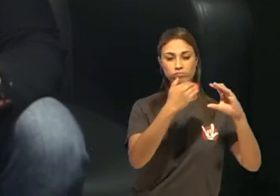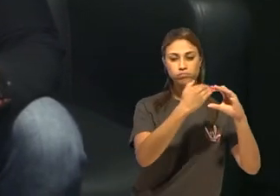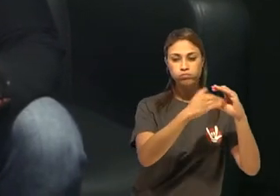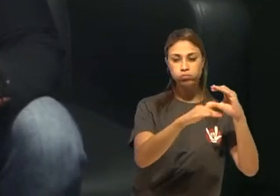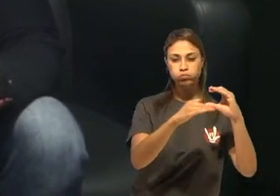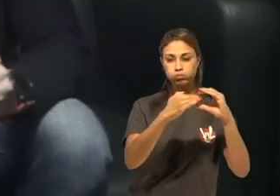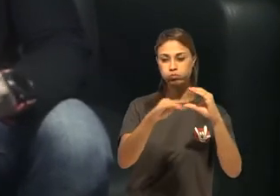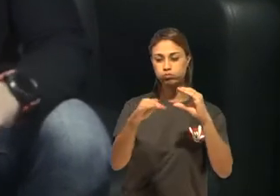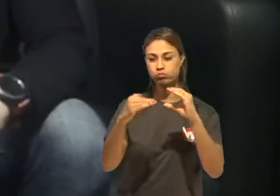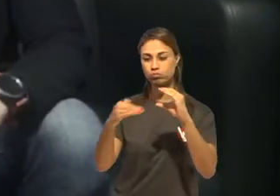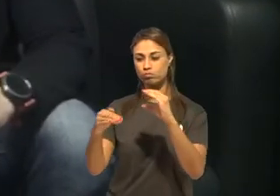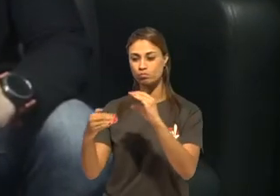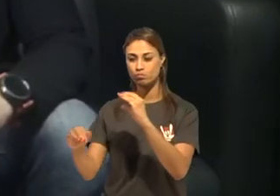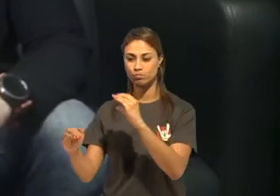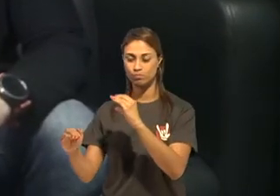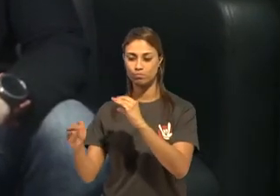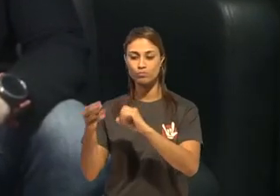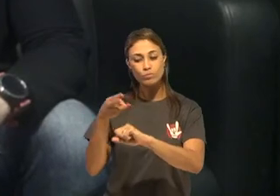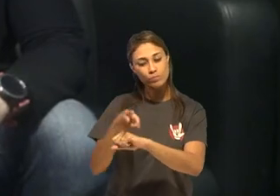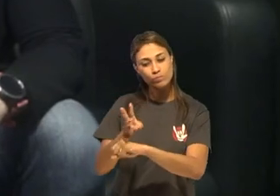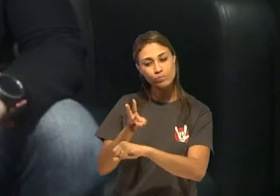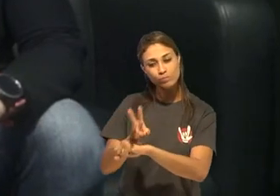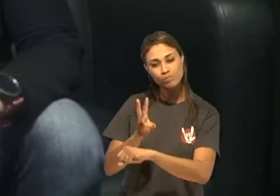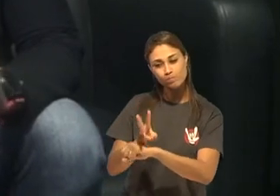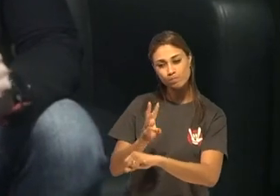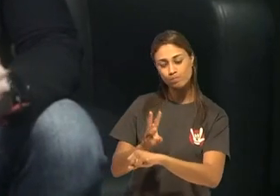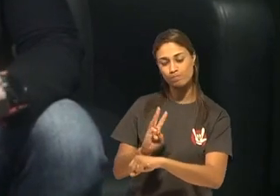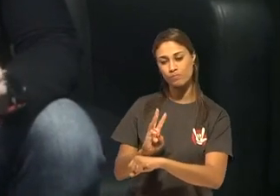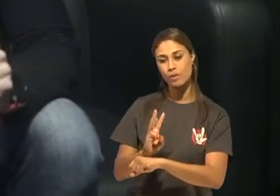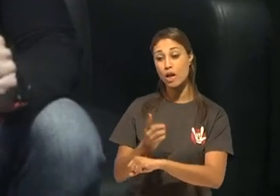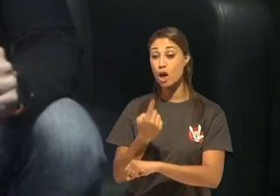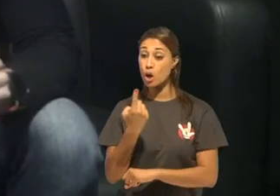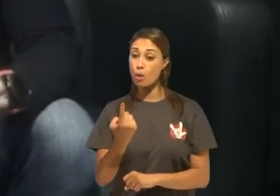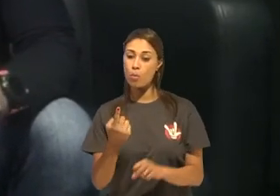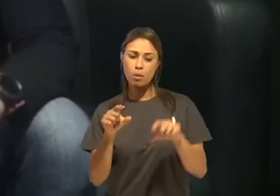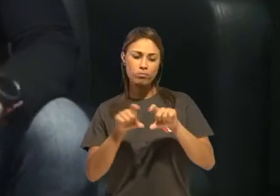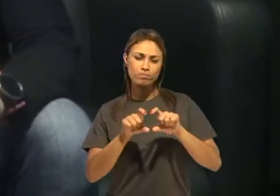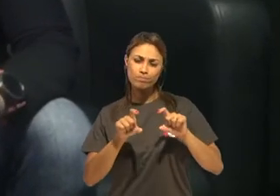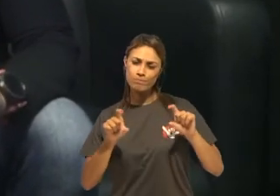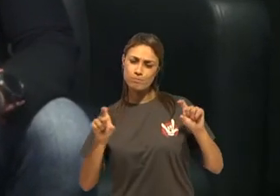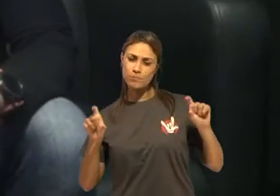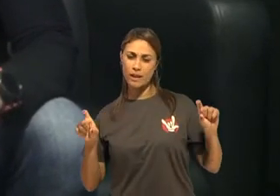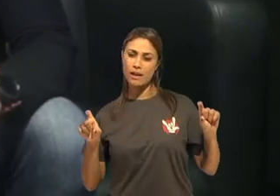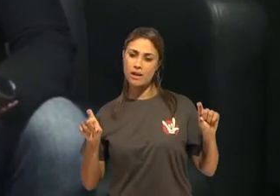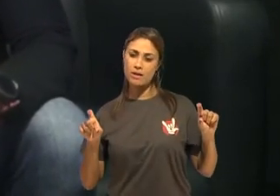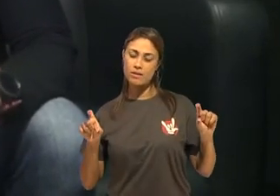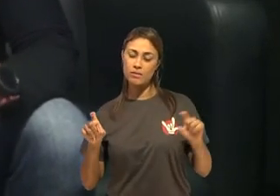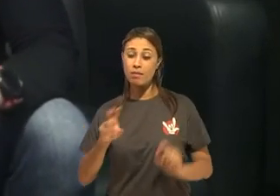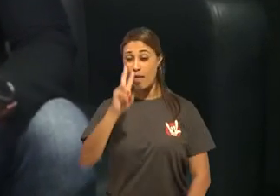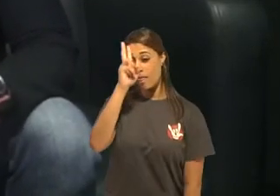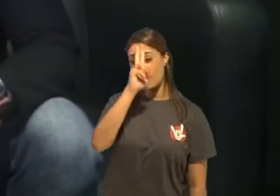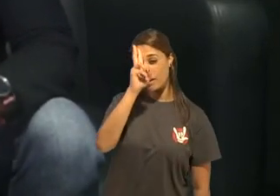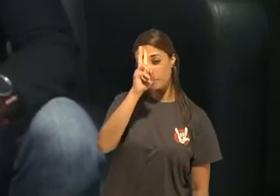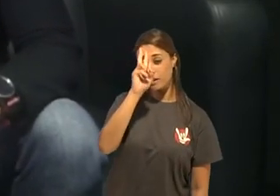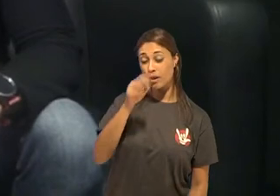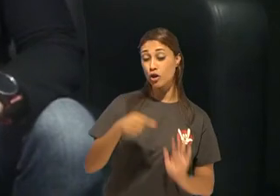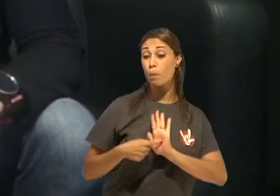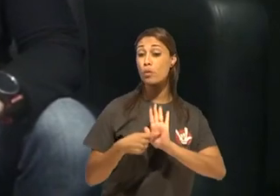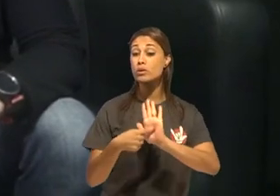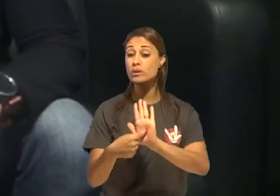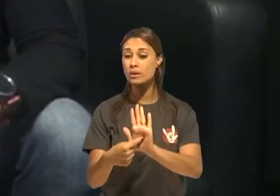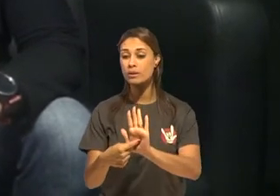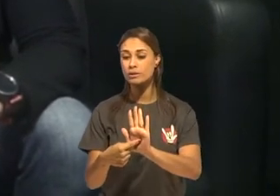Enviar pelo WhatsApp uma mensagem lembrando talvez só a respeito do teu amor, da tua aliança,